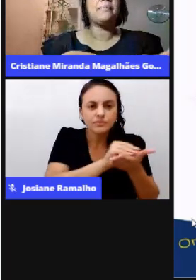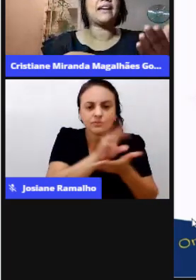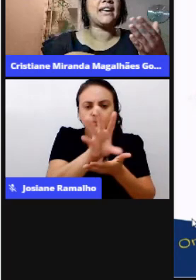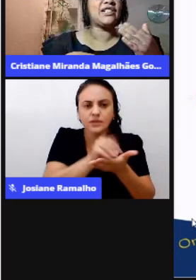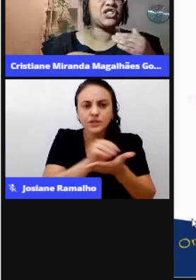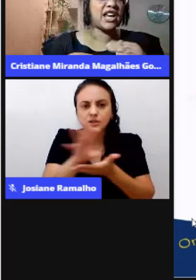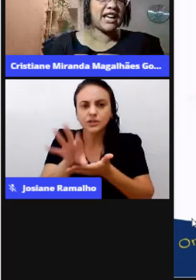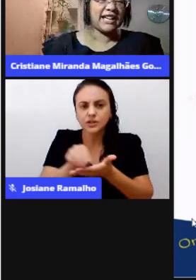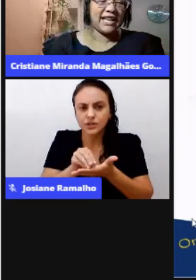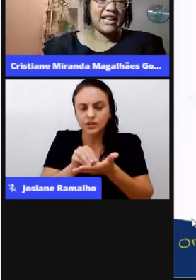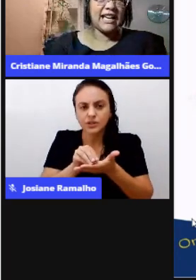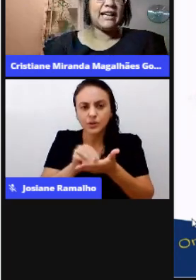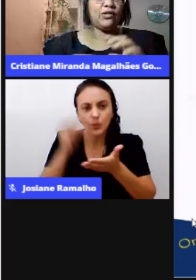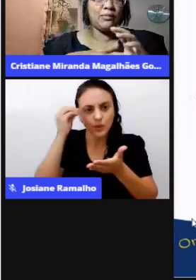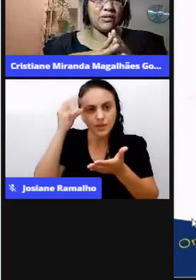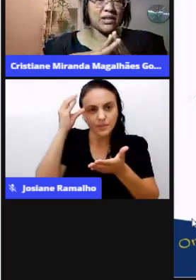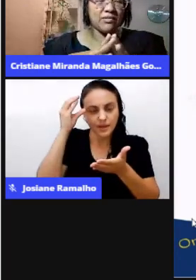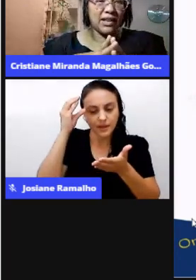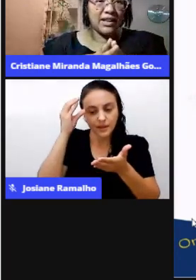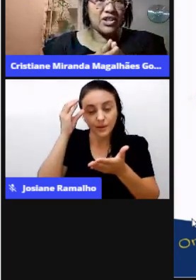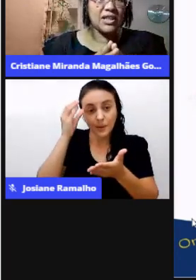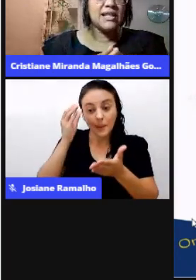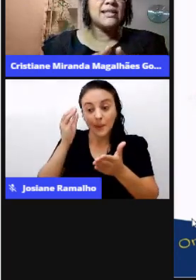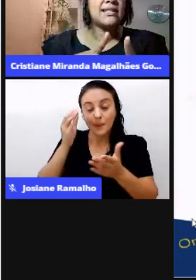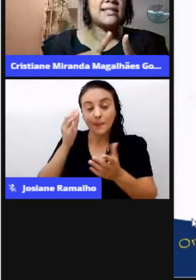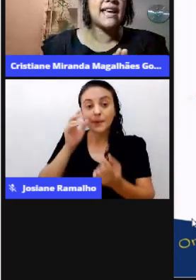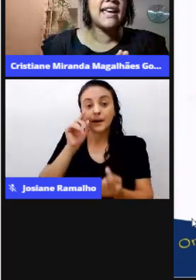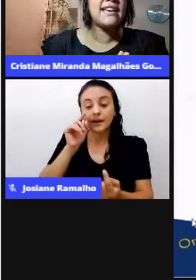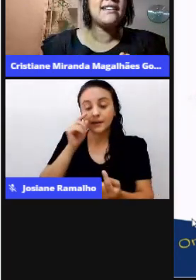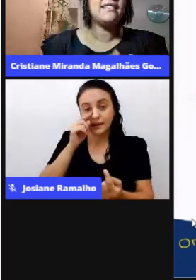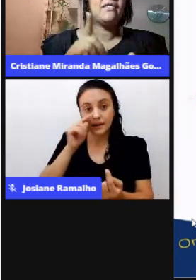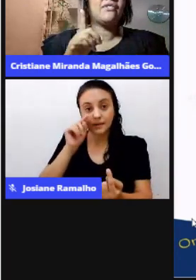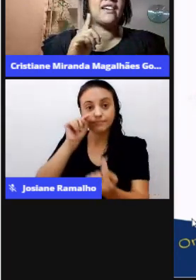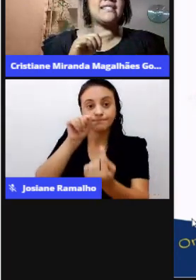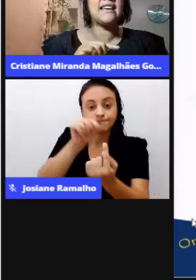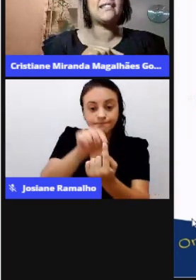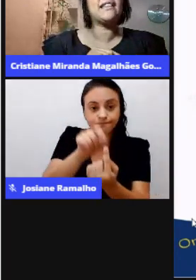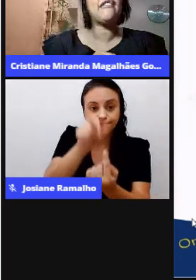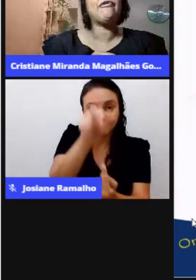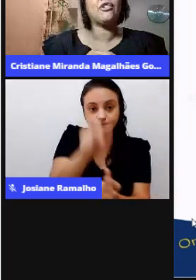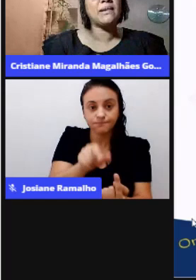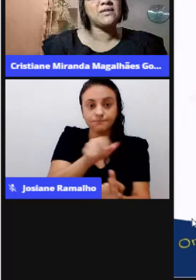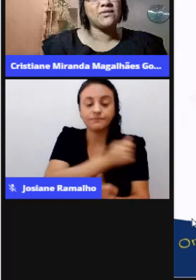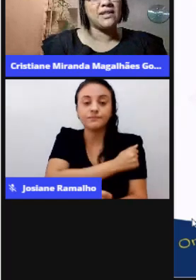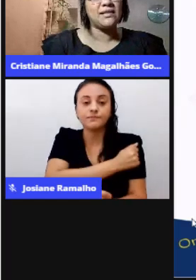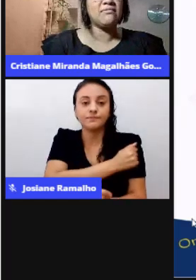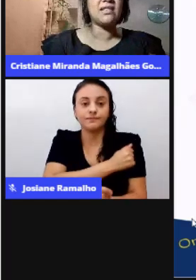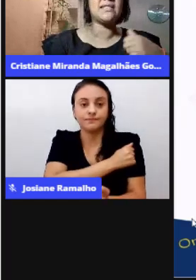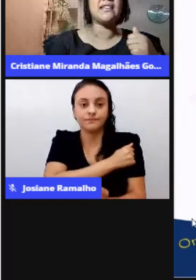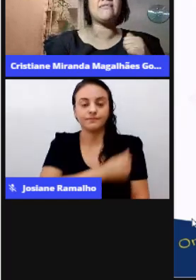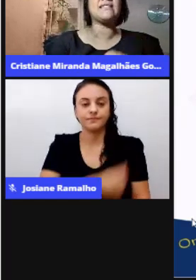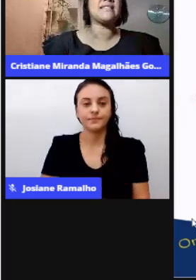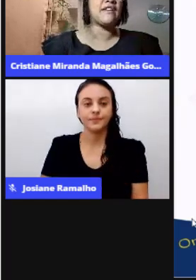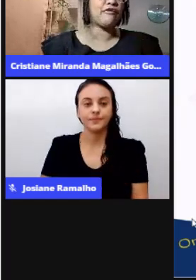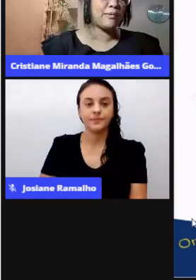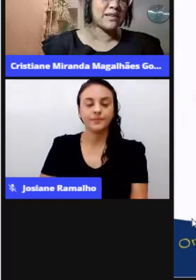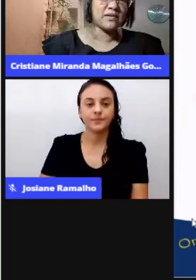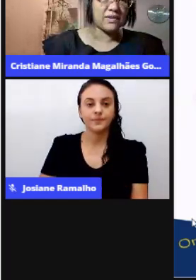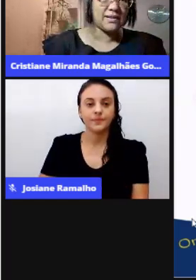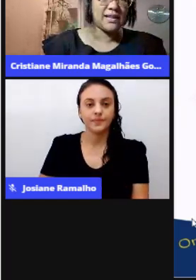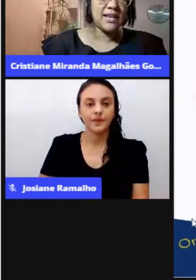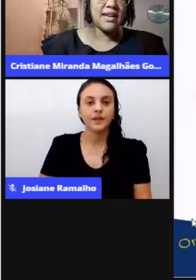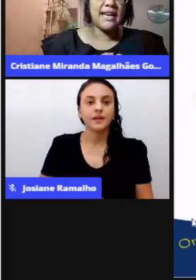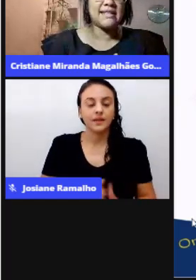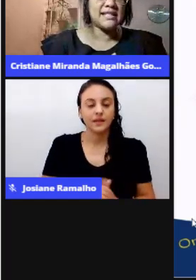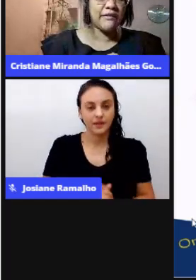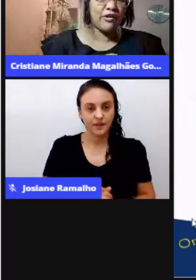conhecimento para que ele chegue no meu estudante sem fazer deformações. O que seriam essas